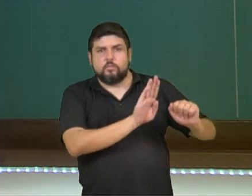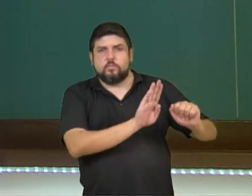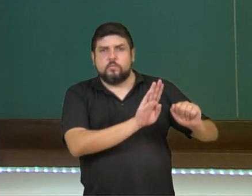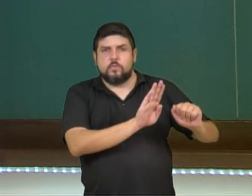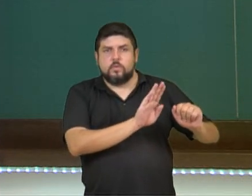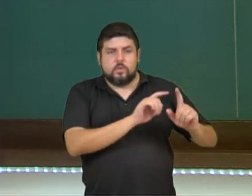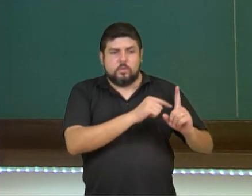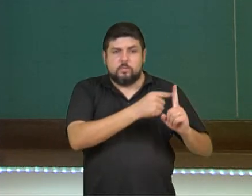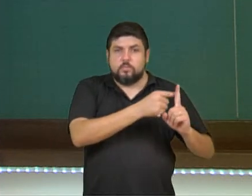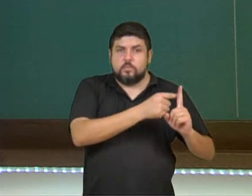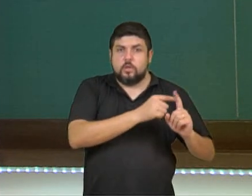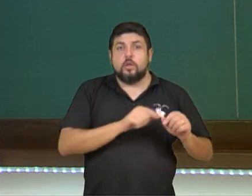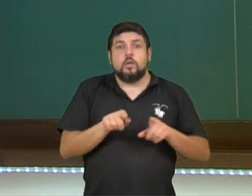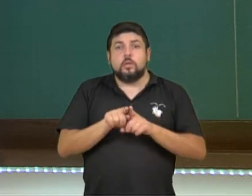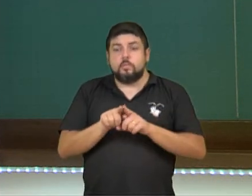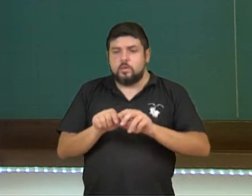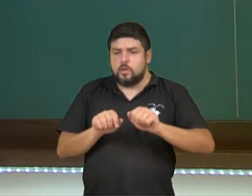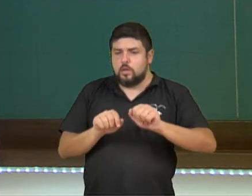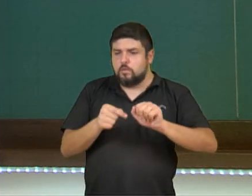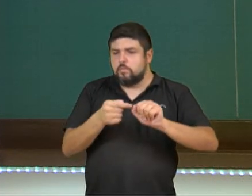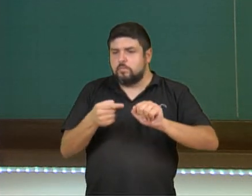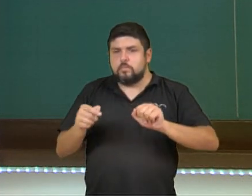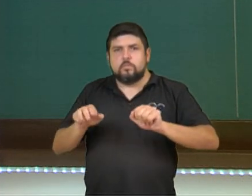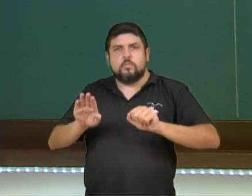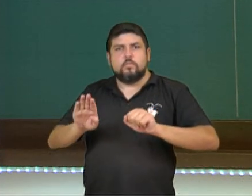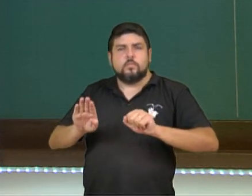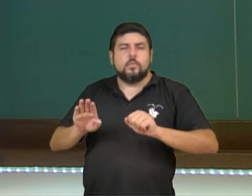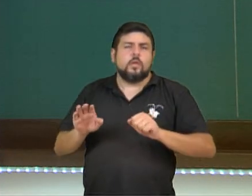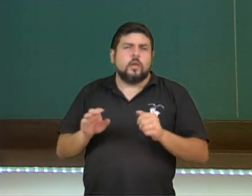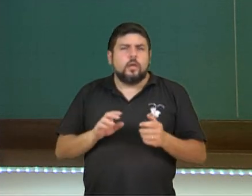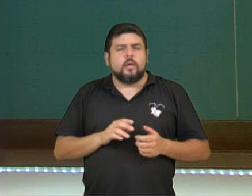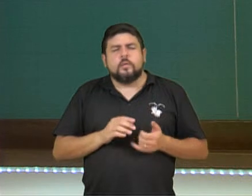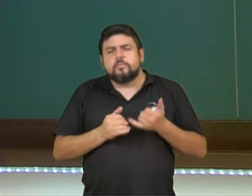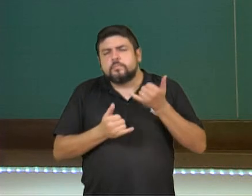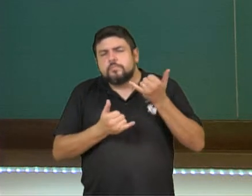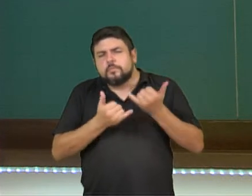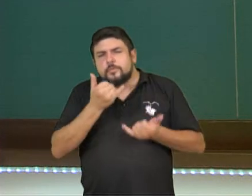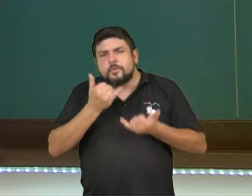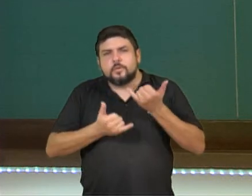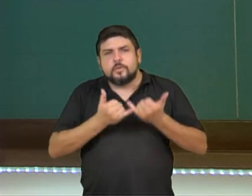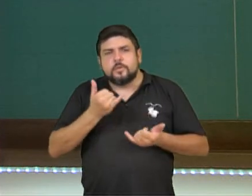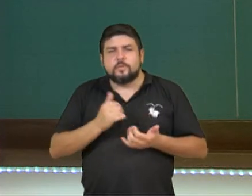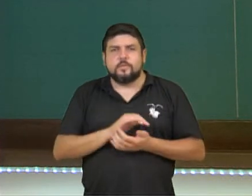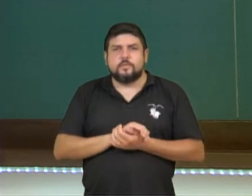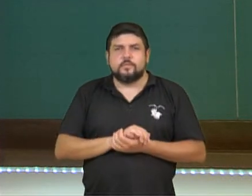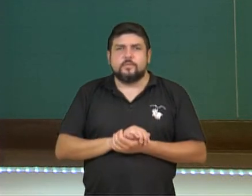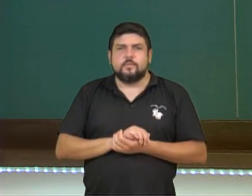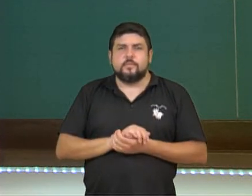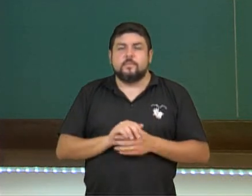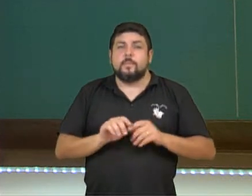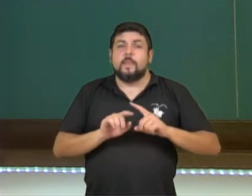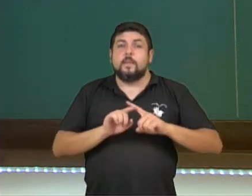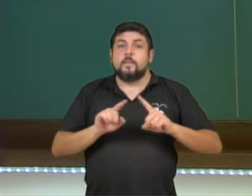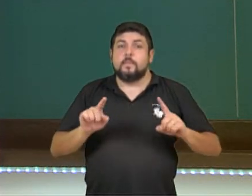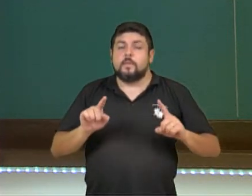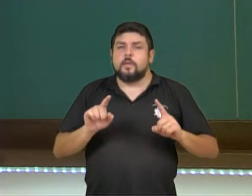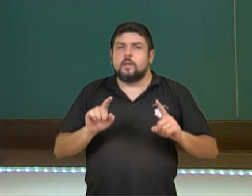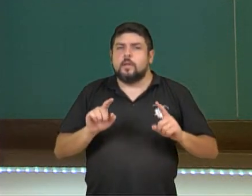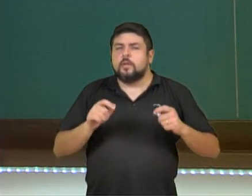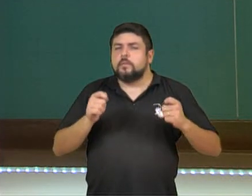o oposto de outro. Então, no final, acaba que é quase a mesma coisa, gente. A única coisa que vai ser alterada aqui é